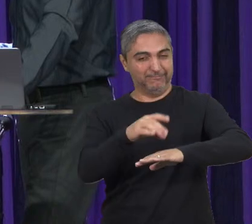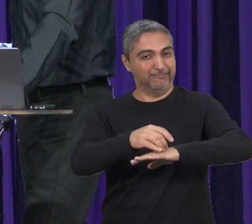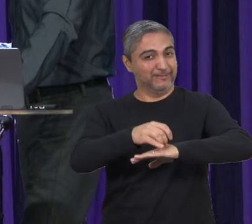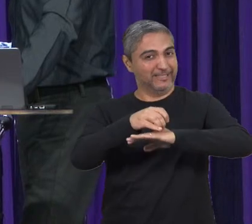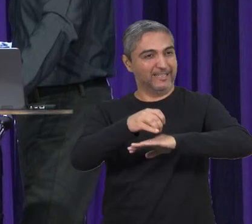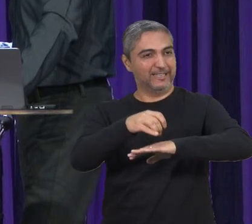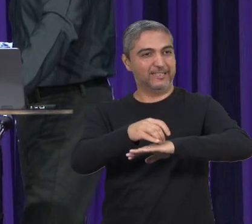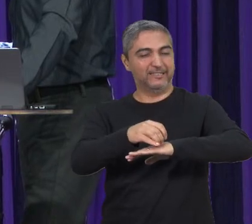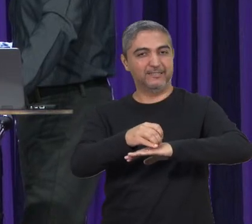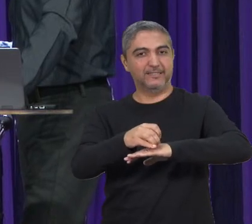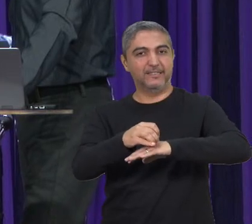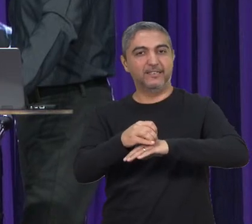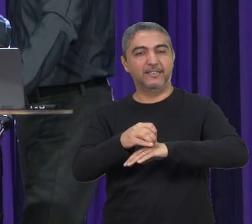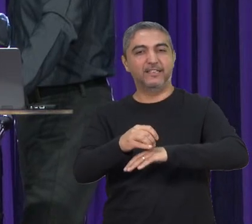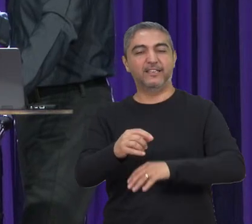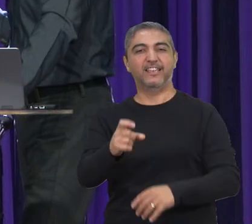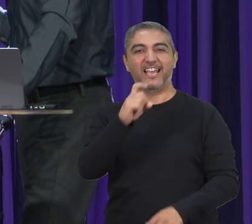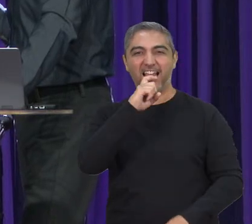inveja,